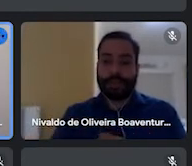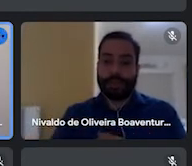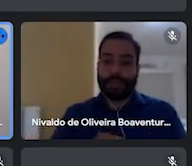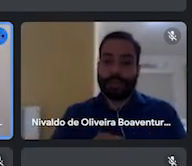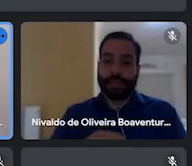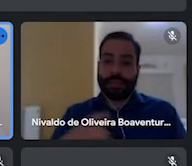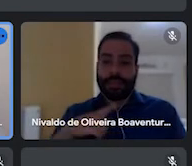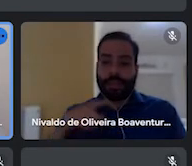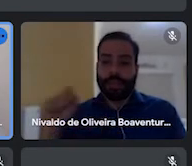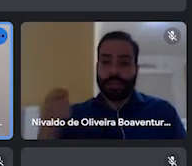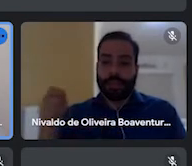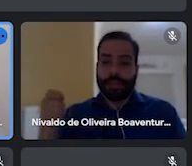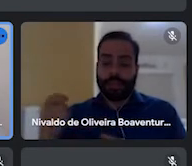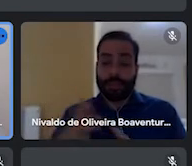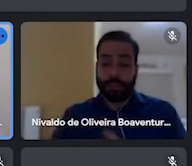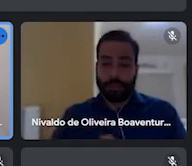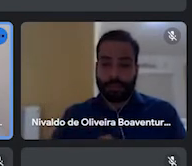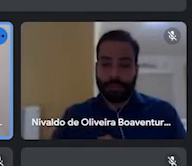chave.